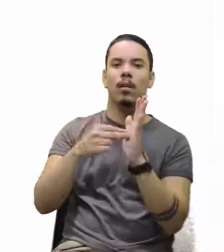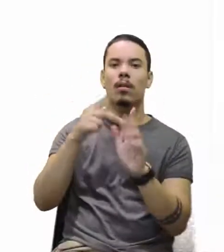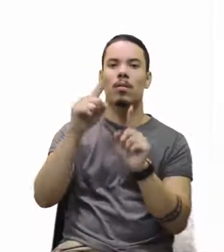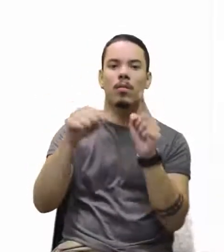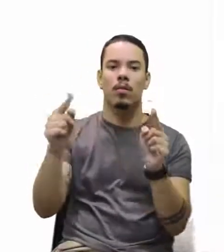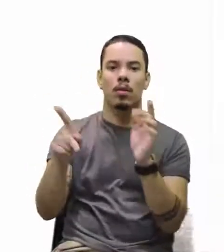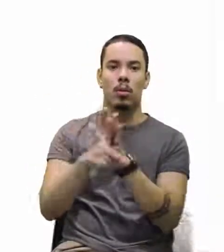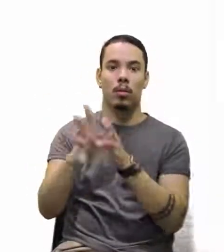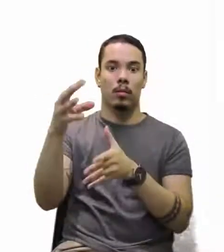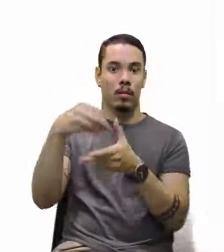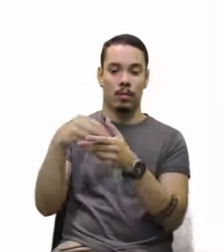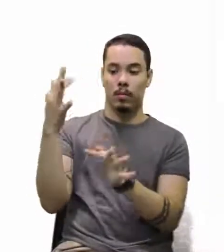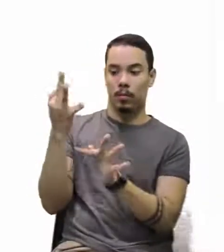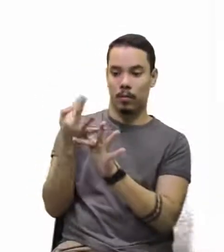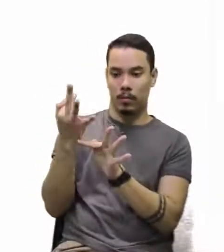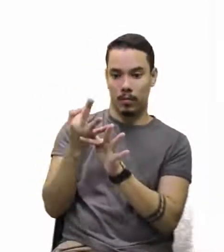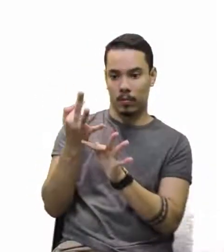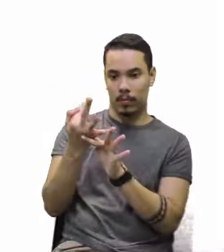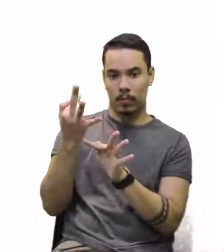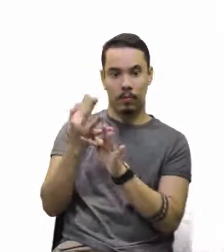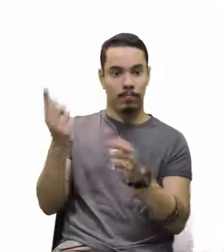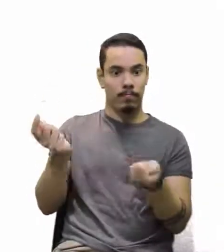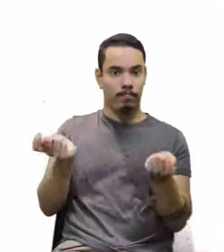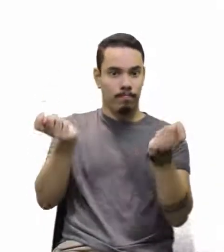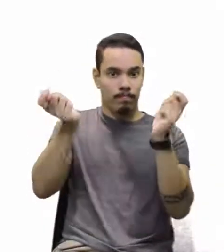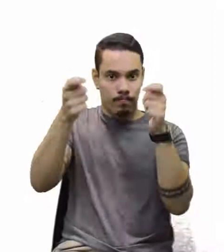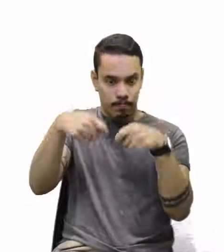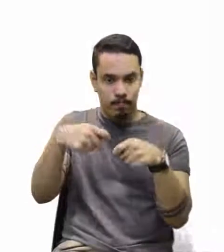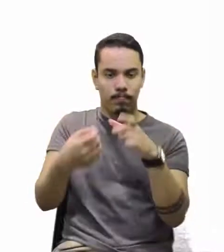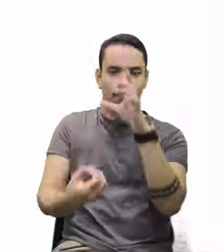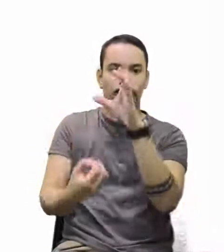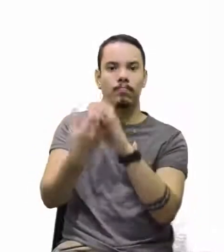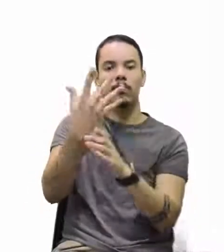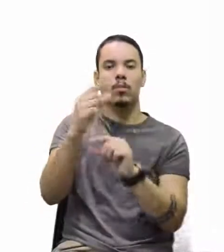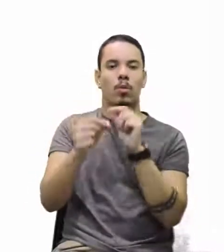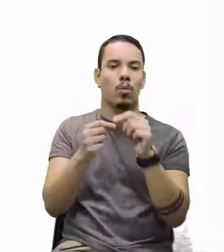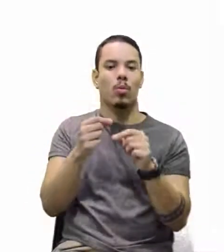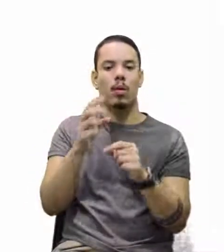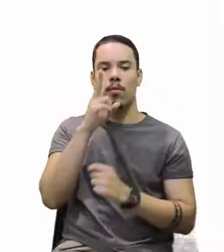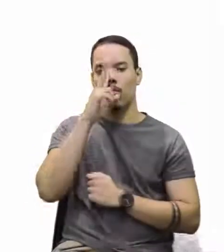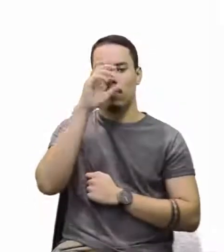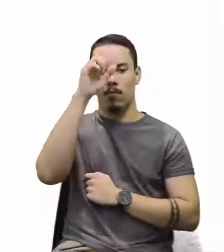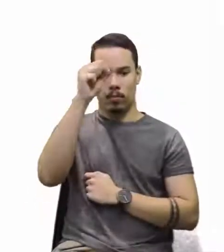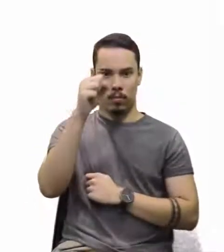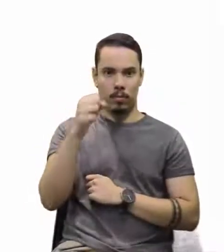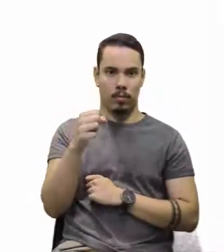na física, que causa, de fato, o surgimento de uma força eletromotriz